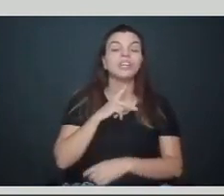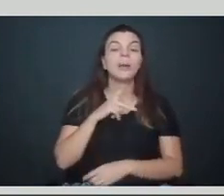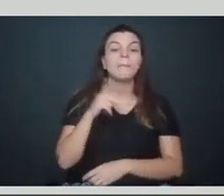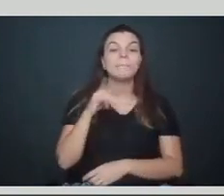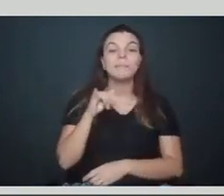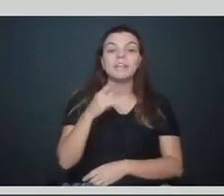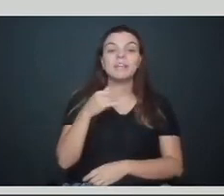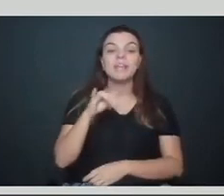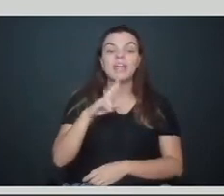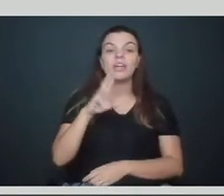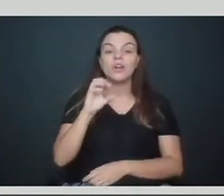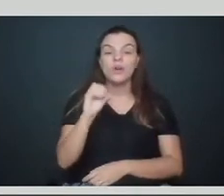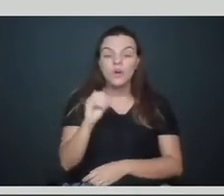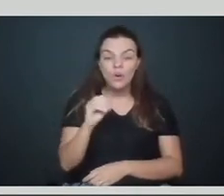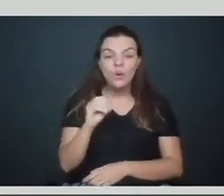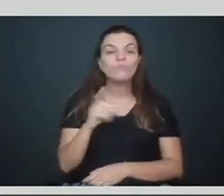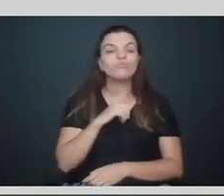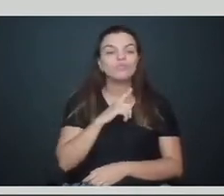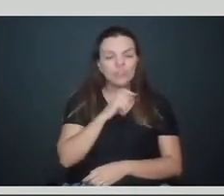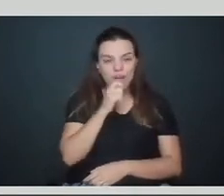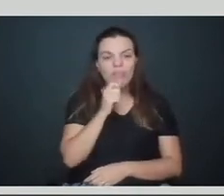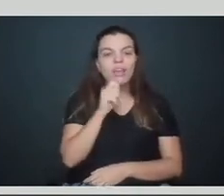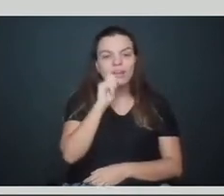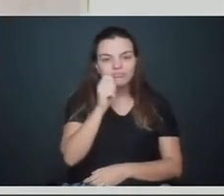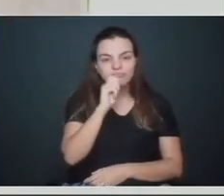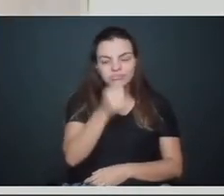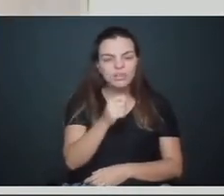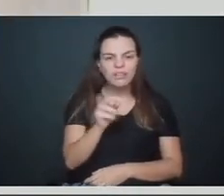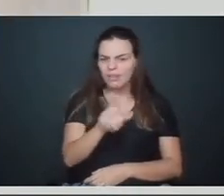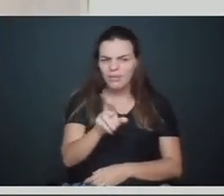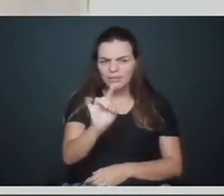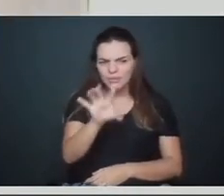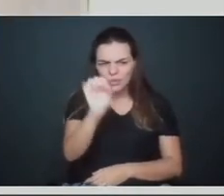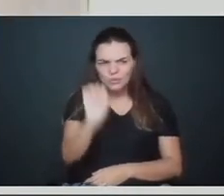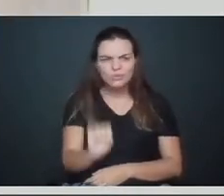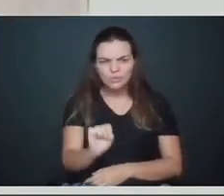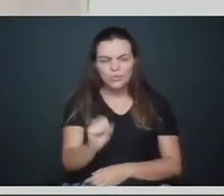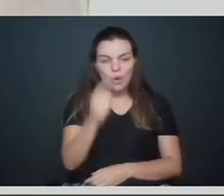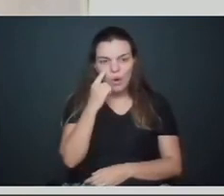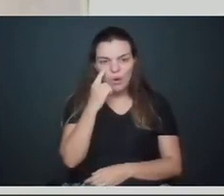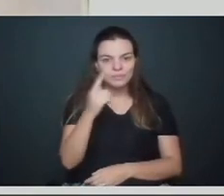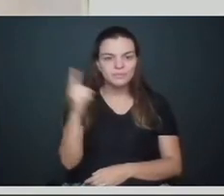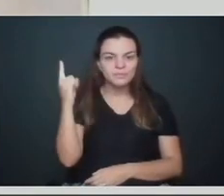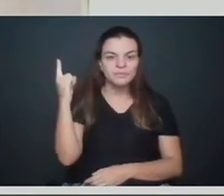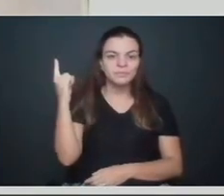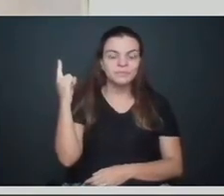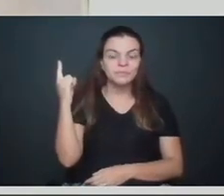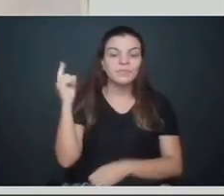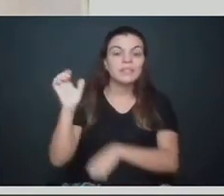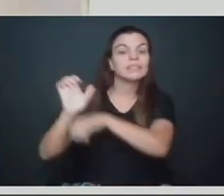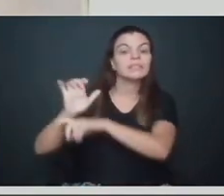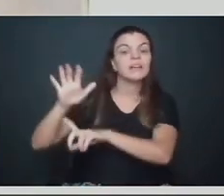Me disseram, pinheiro é uma coisa só lá do sul. É. Olha ali como era o Paraná.